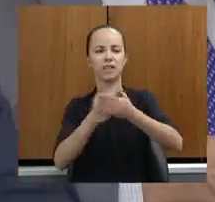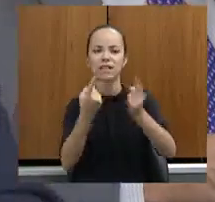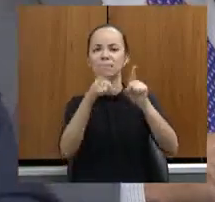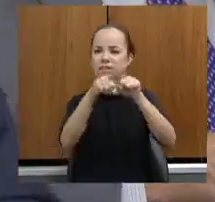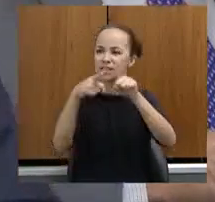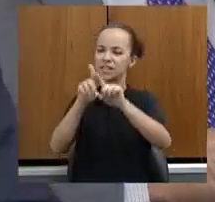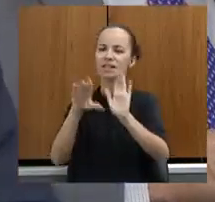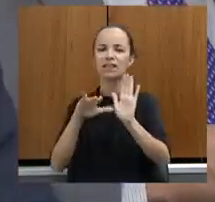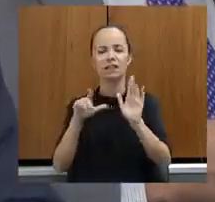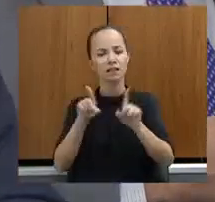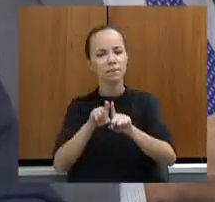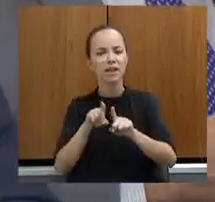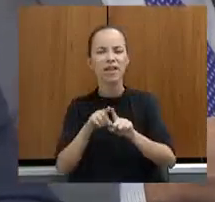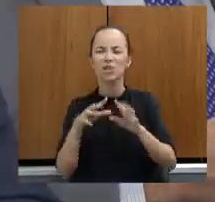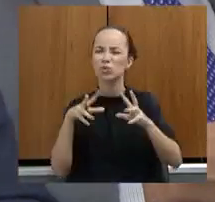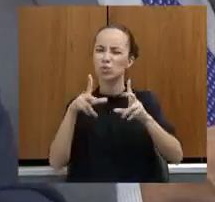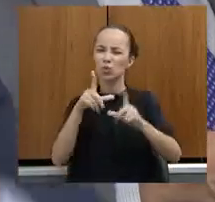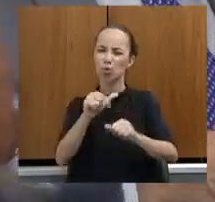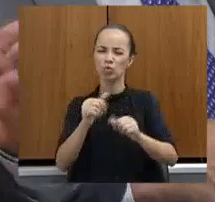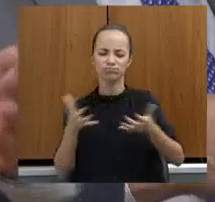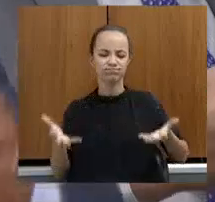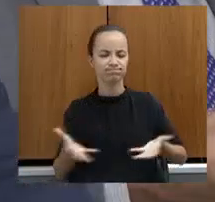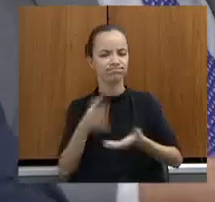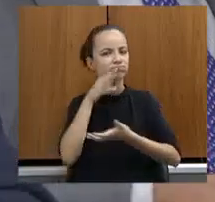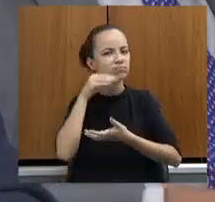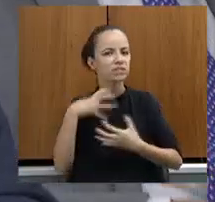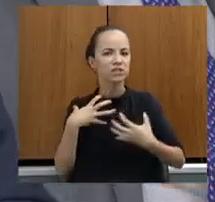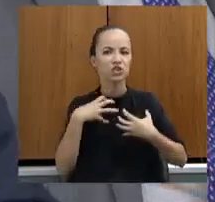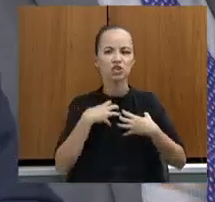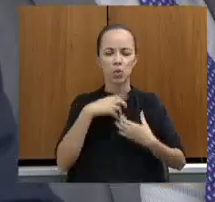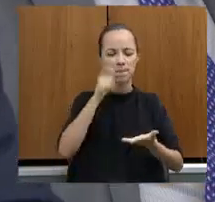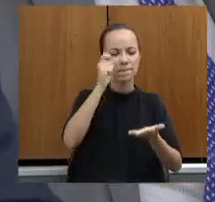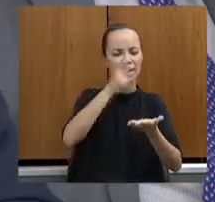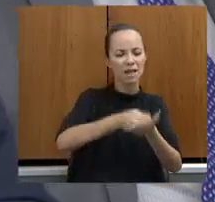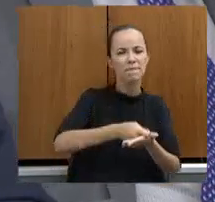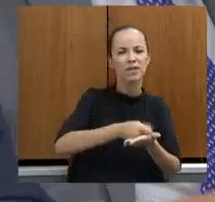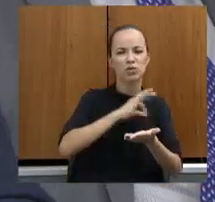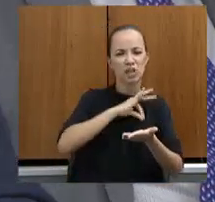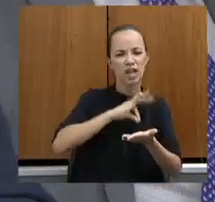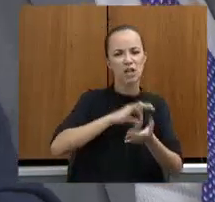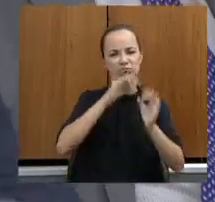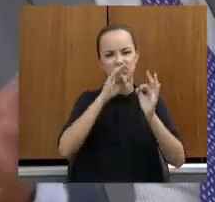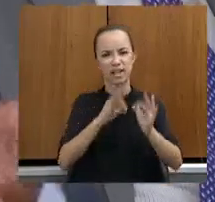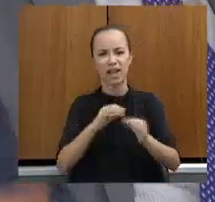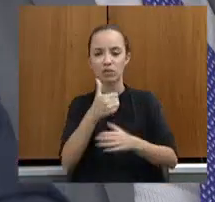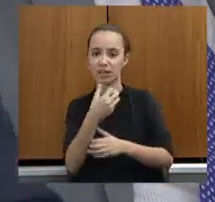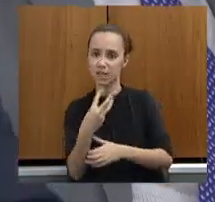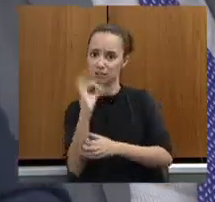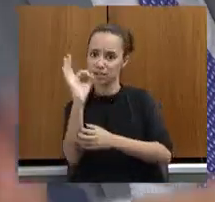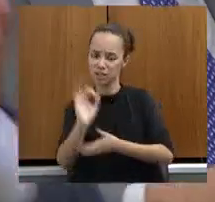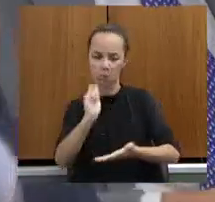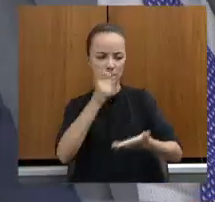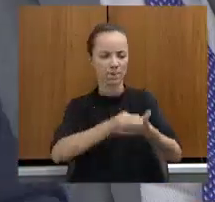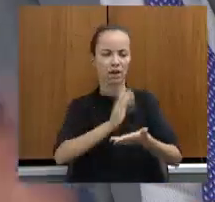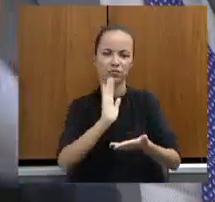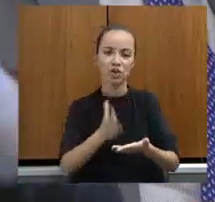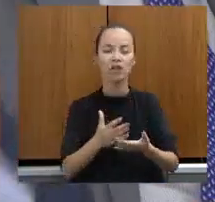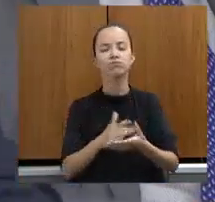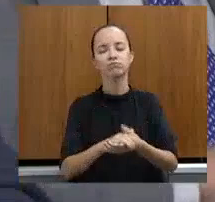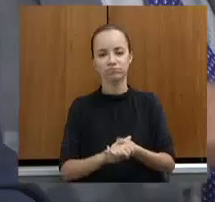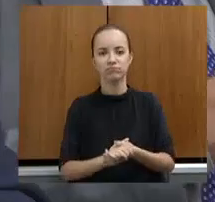aumentamos a autoestimados todos os servidores qual pagamento em Dia com décimo terceiro e principalmente as coisas